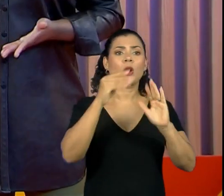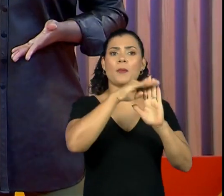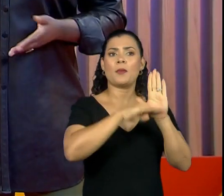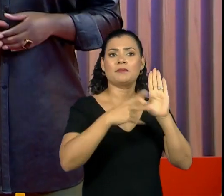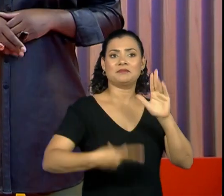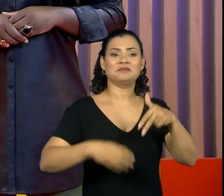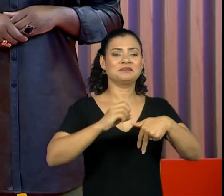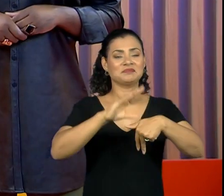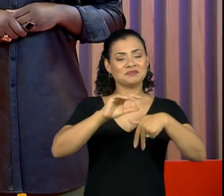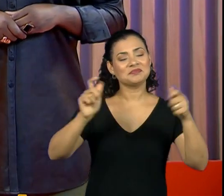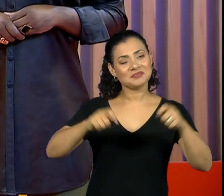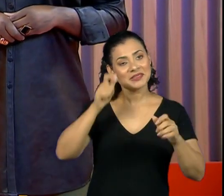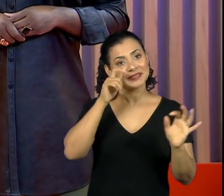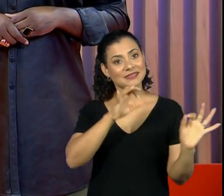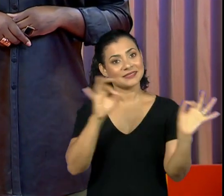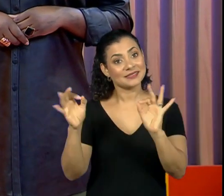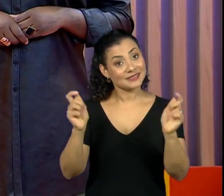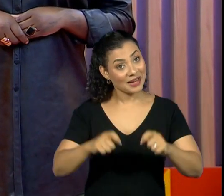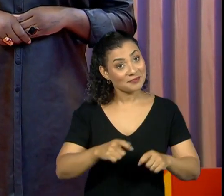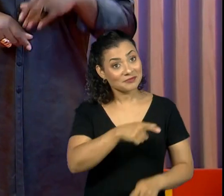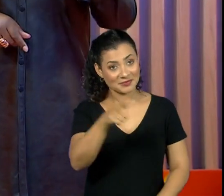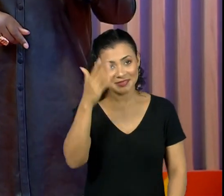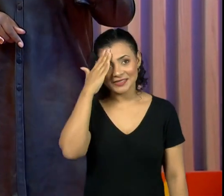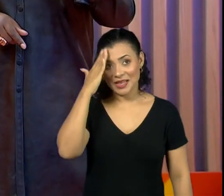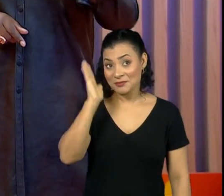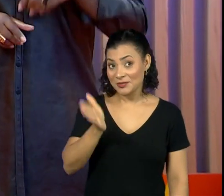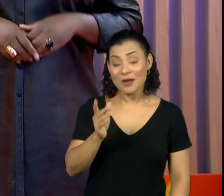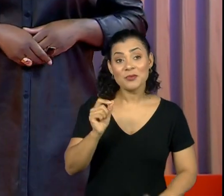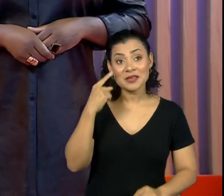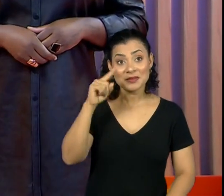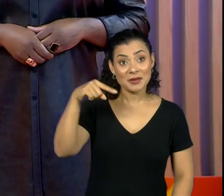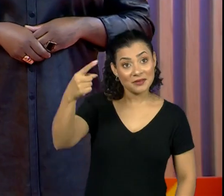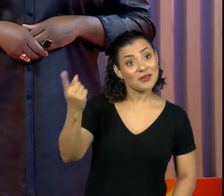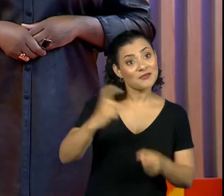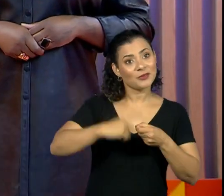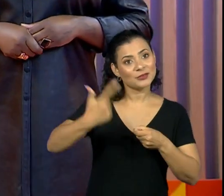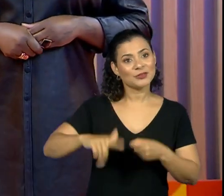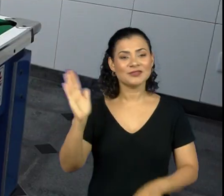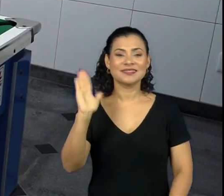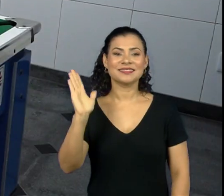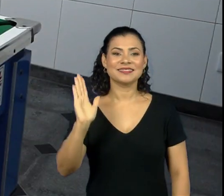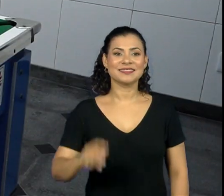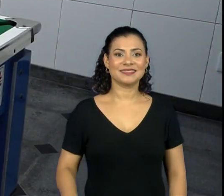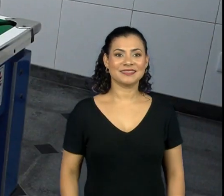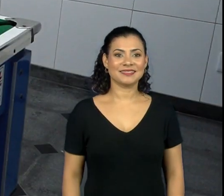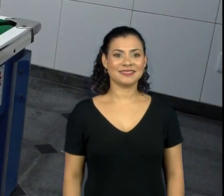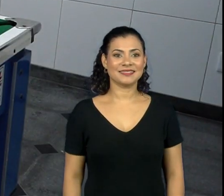toda a programação da TV Cultura. Você já sabe, semana que vem eu volto. Tchau!